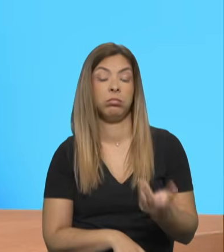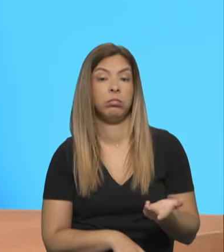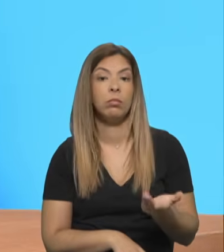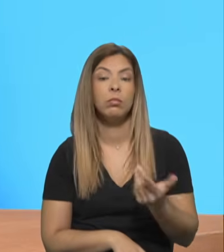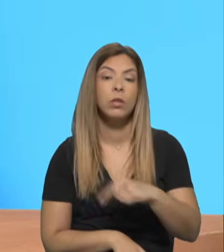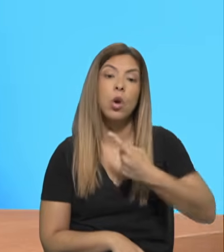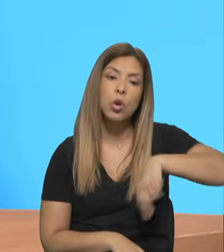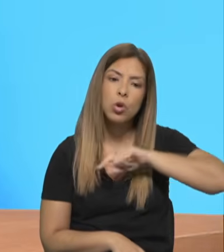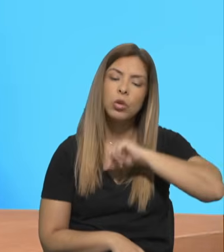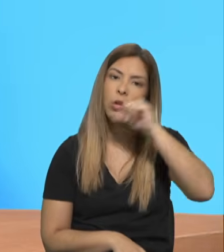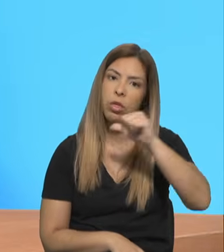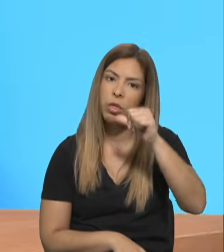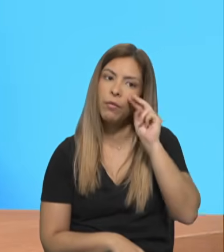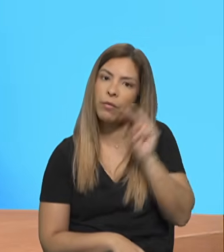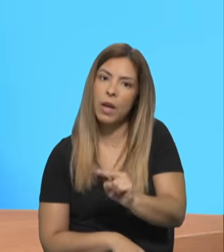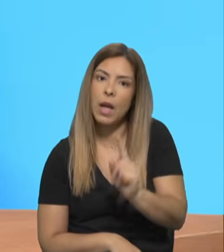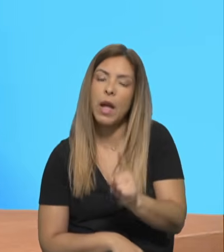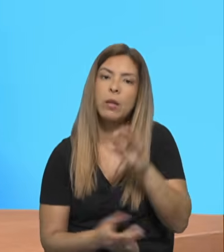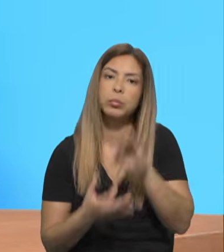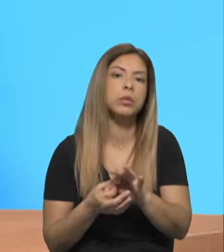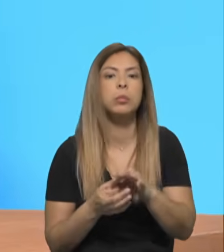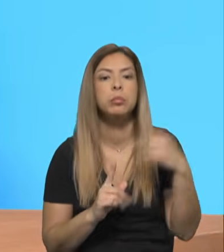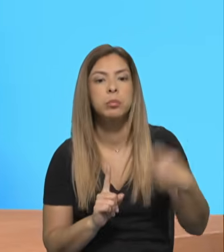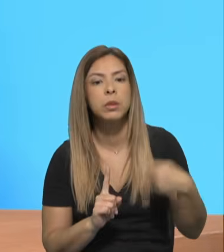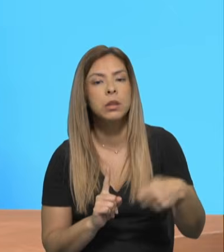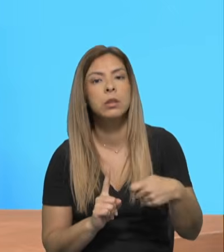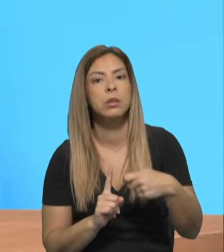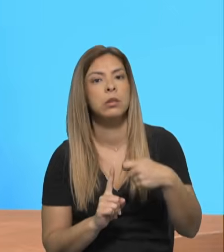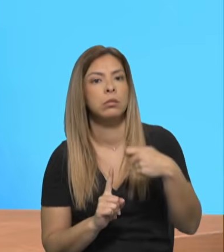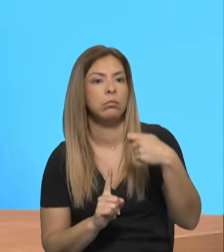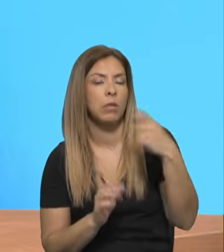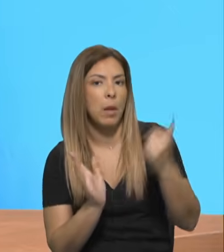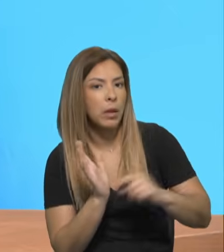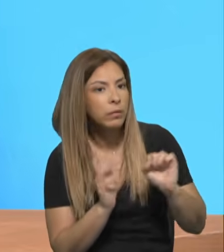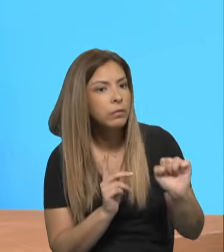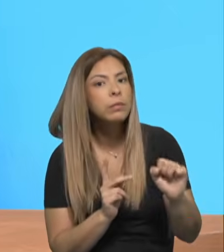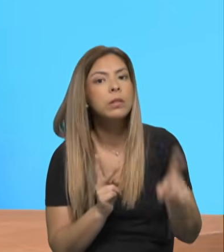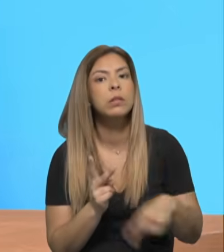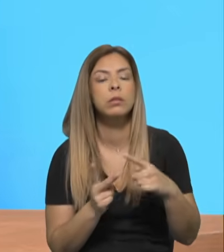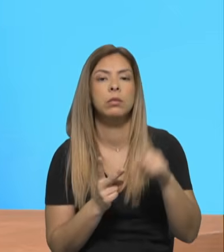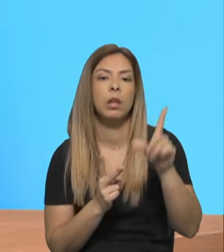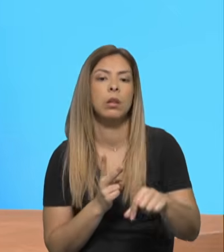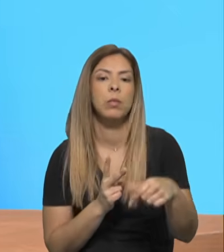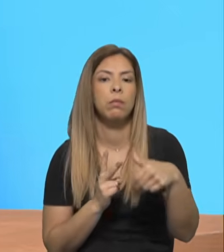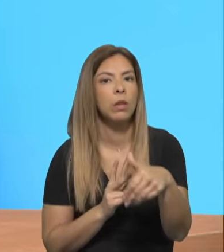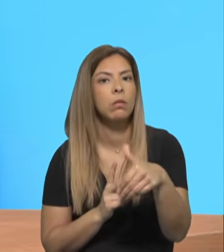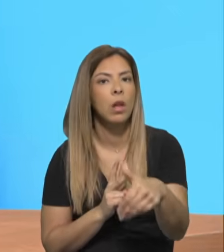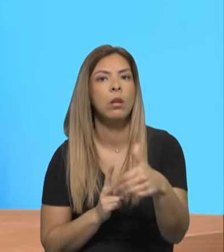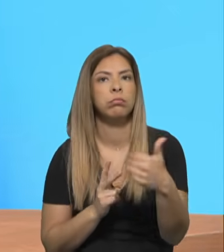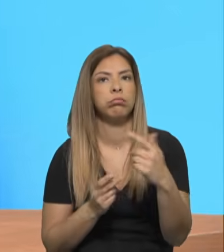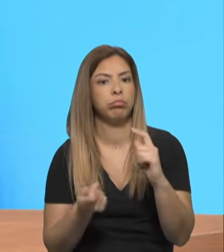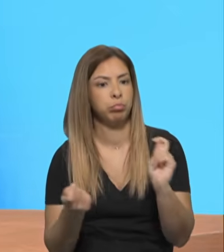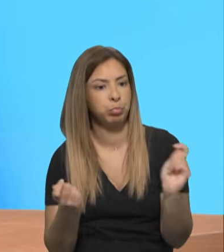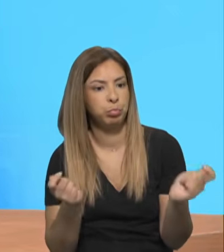retórica que nós temos visto da parte do Presidente dos Estados Unidos, no sentido de dizer que vai derrubar uma civilização, que